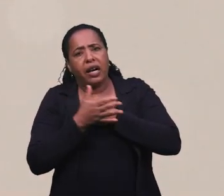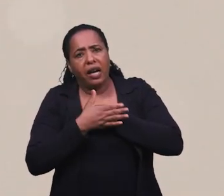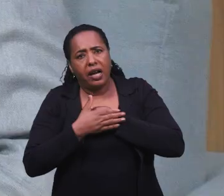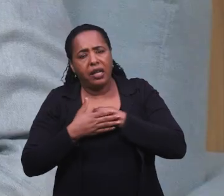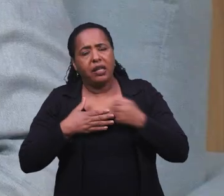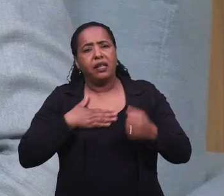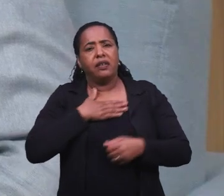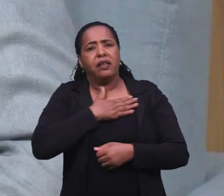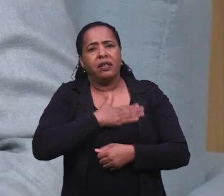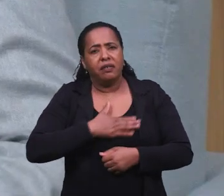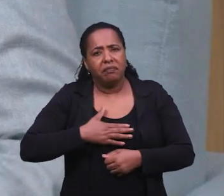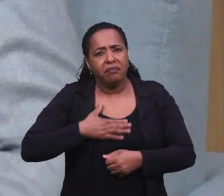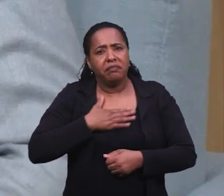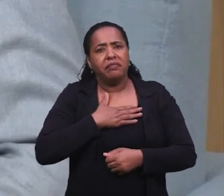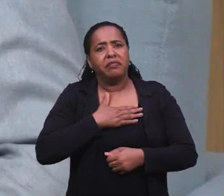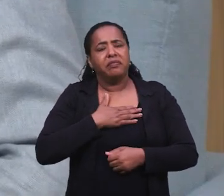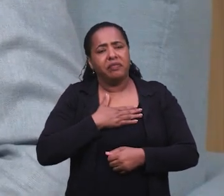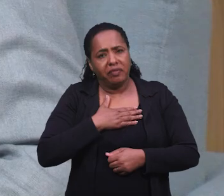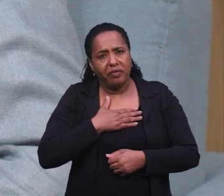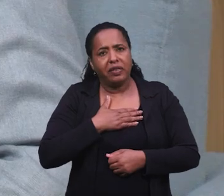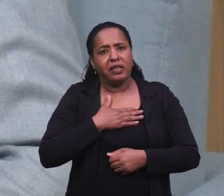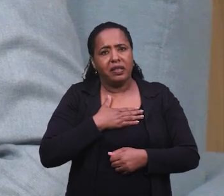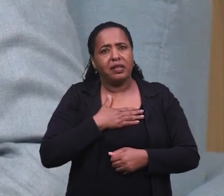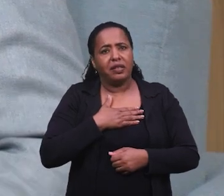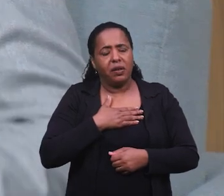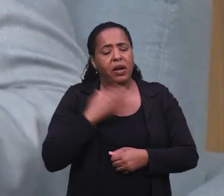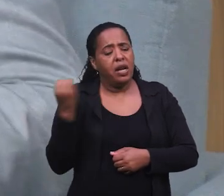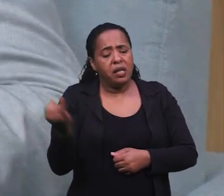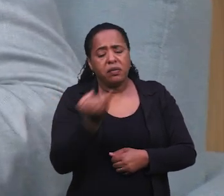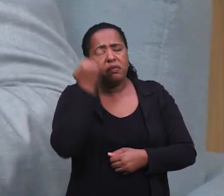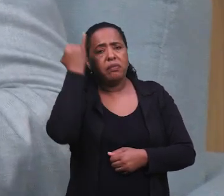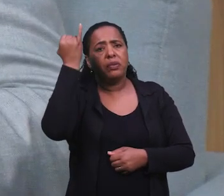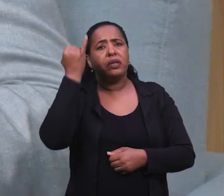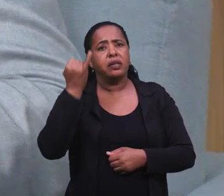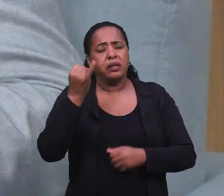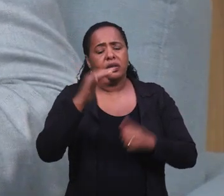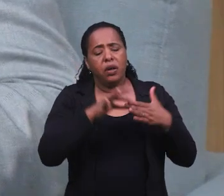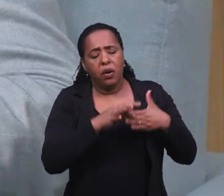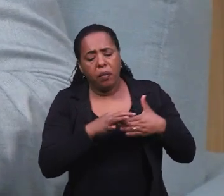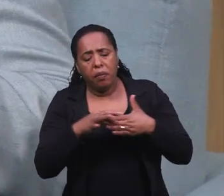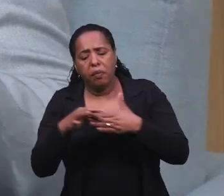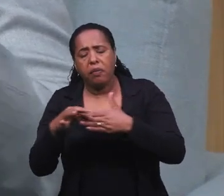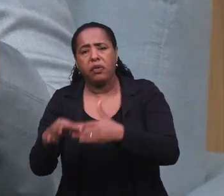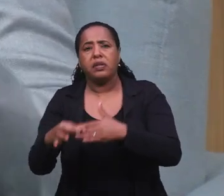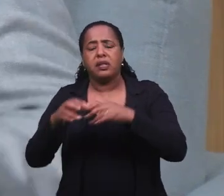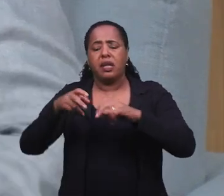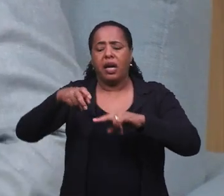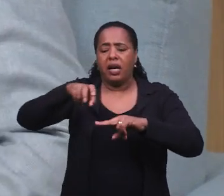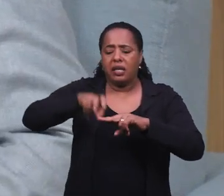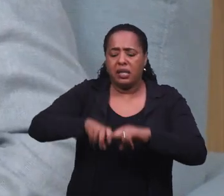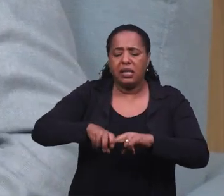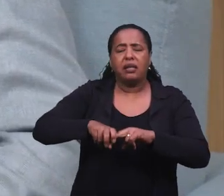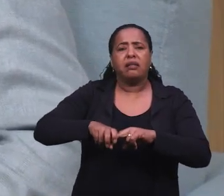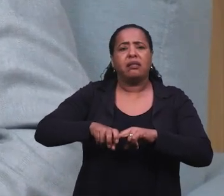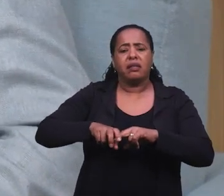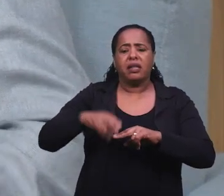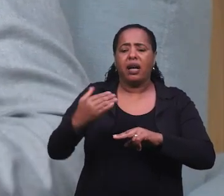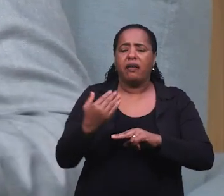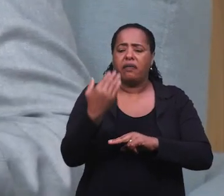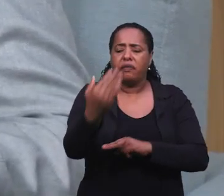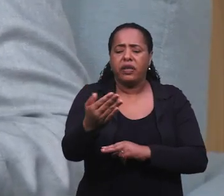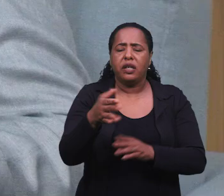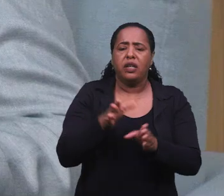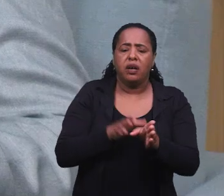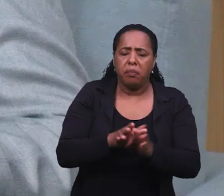Maranhão? Glória a Deus, louvado seja o nome do Senhor. O pastor Josué fez uma pergunta muito importante, que